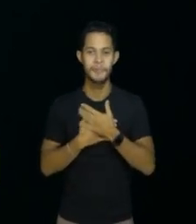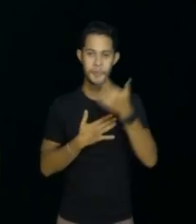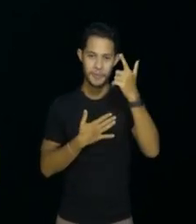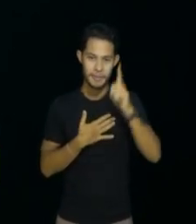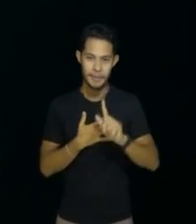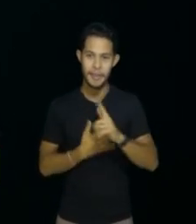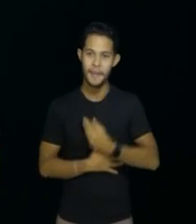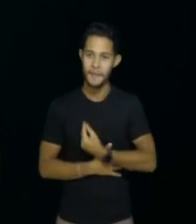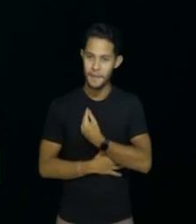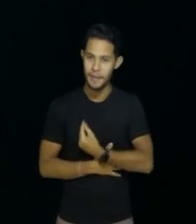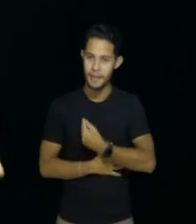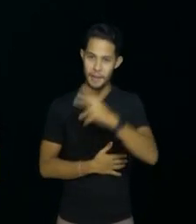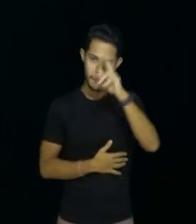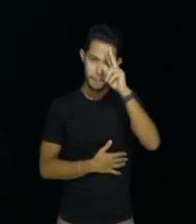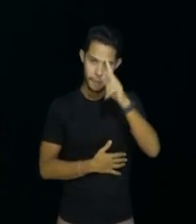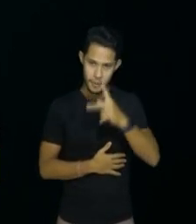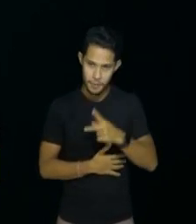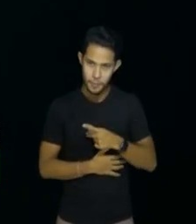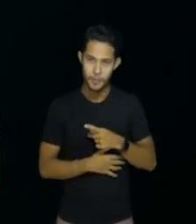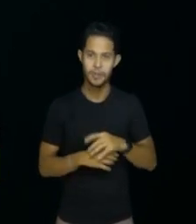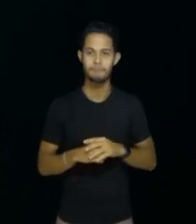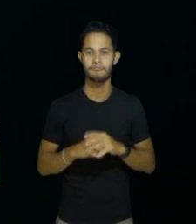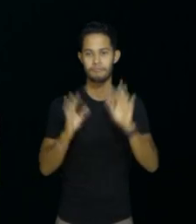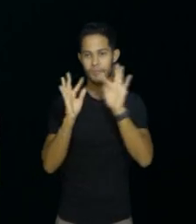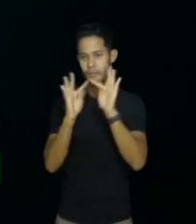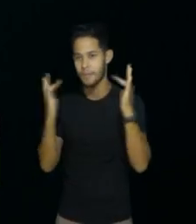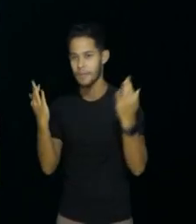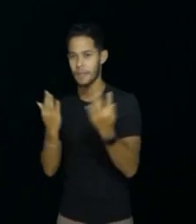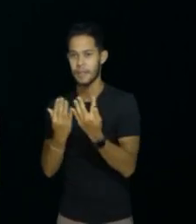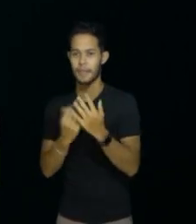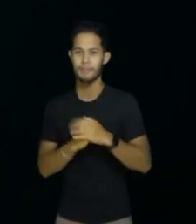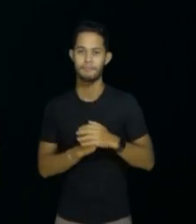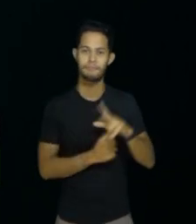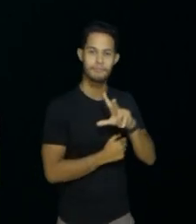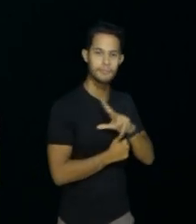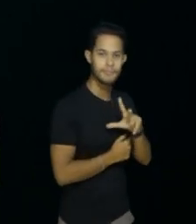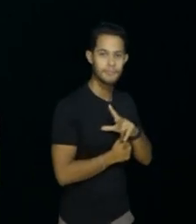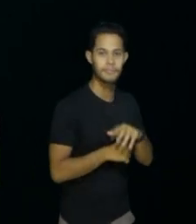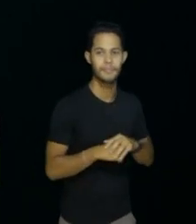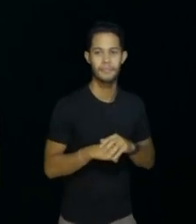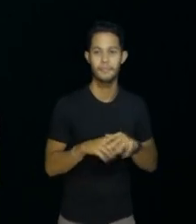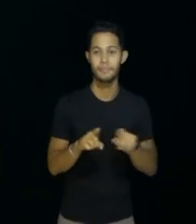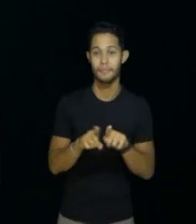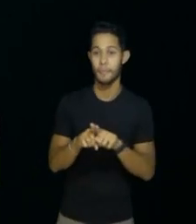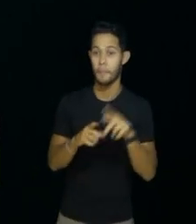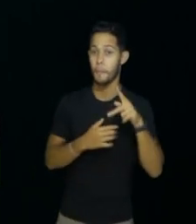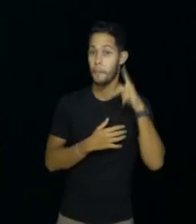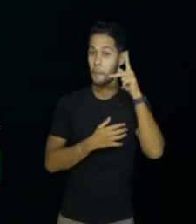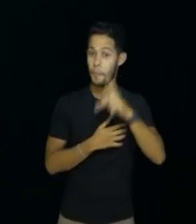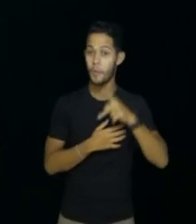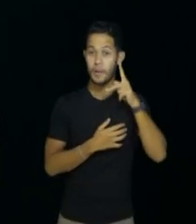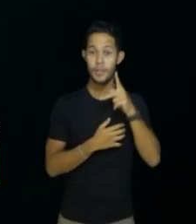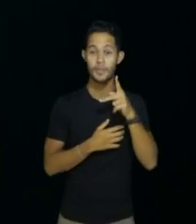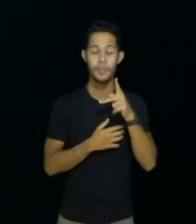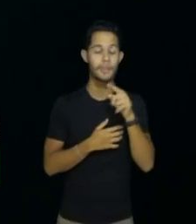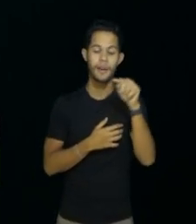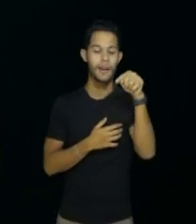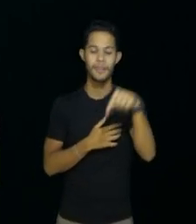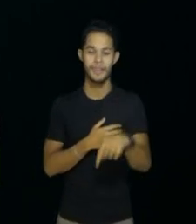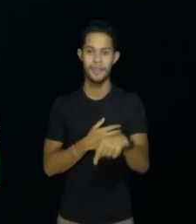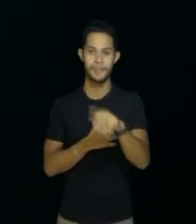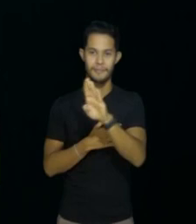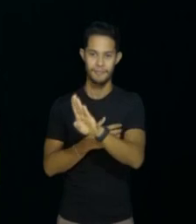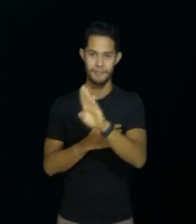vida pessoal, familiar, privada e também política a partir daqui, a partir de